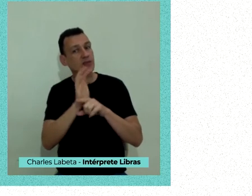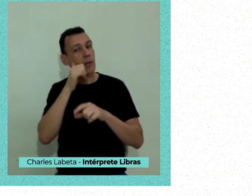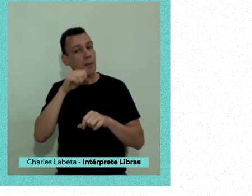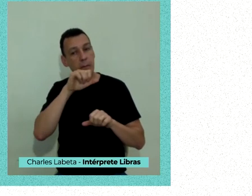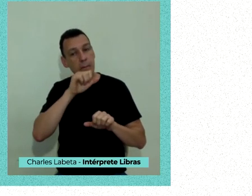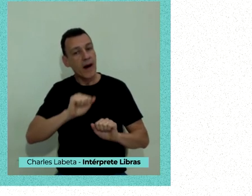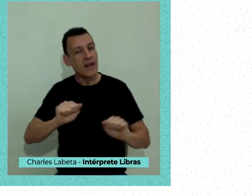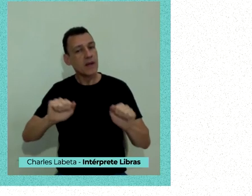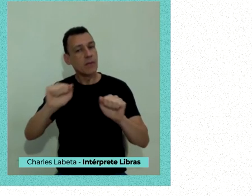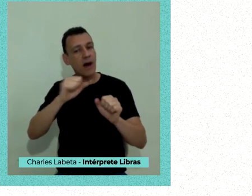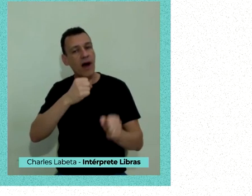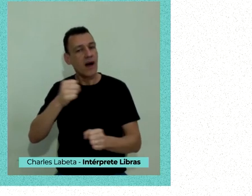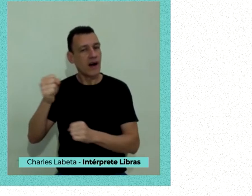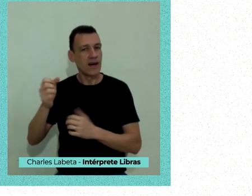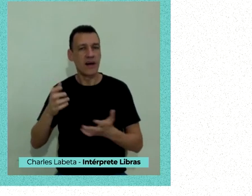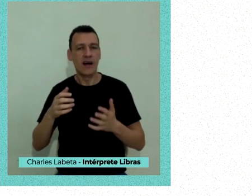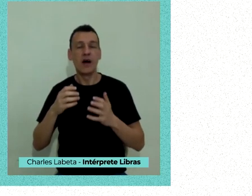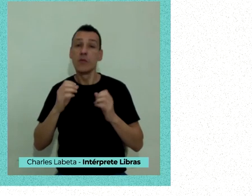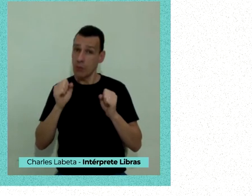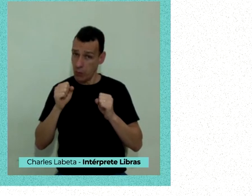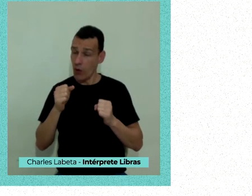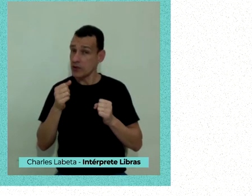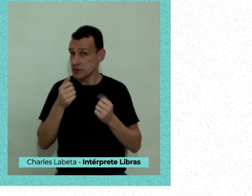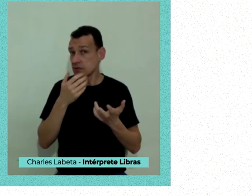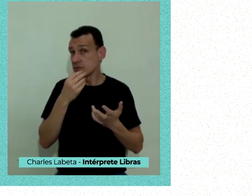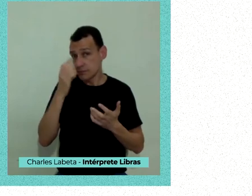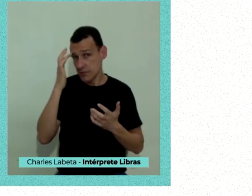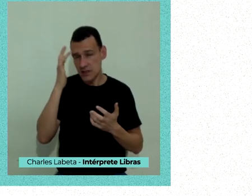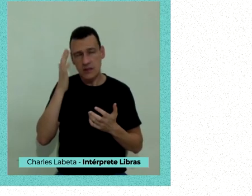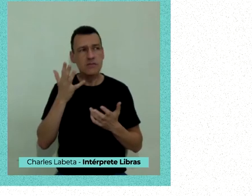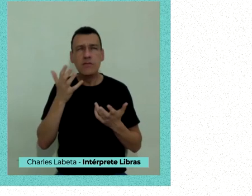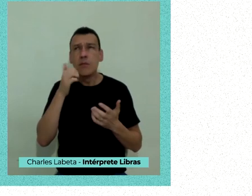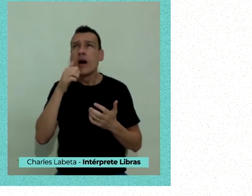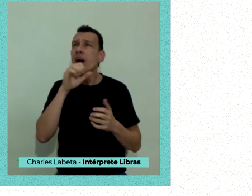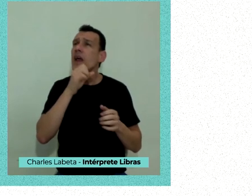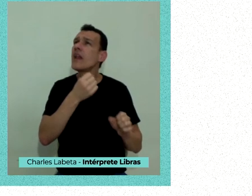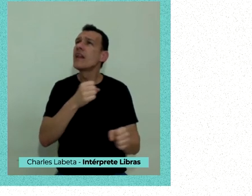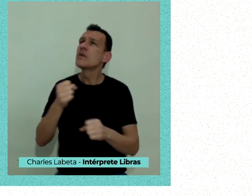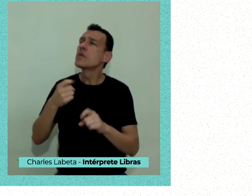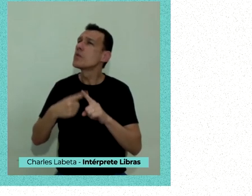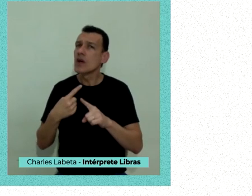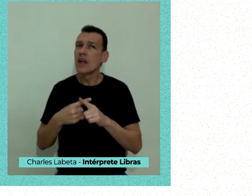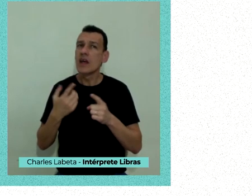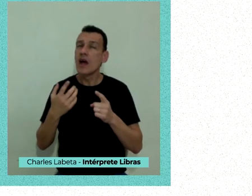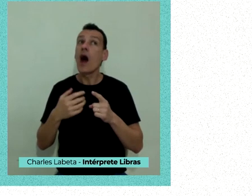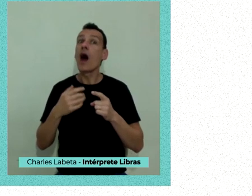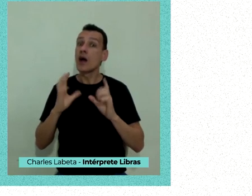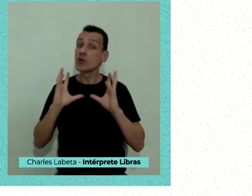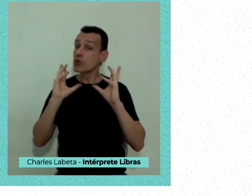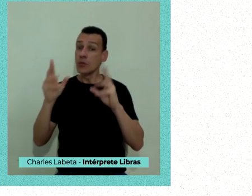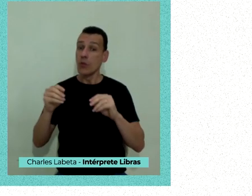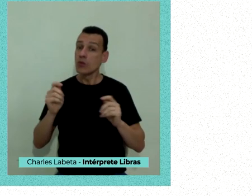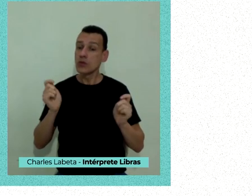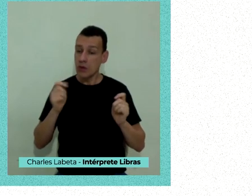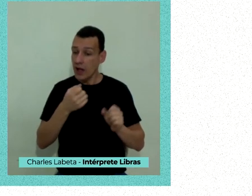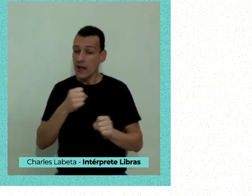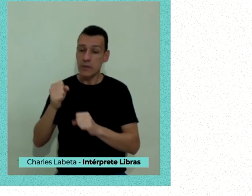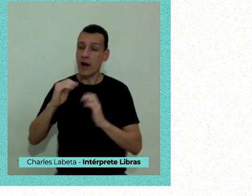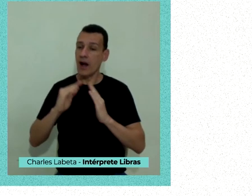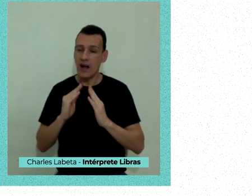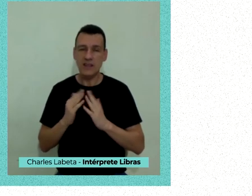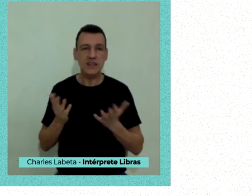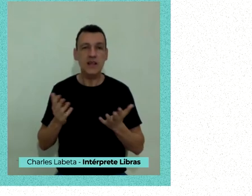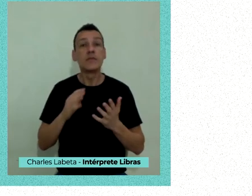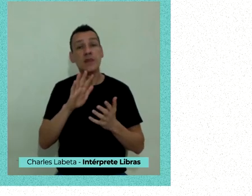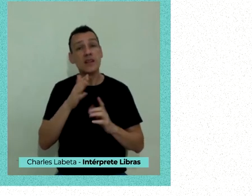porque a mãe limpa a casa? Todos limpamos a casa. Então tem tanta coisa para a gente conversar a respeito disso, mas a tecnologia vem para